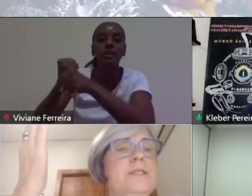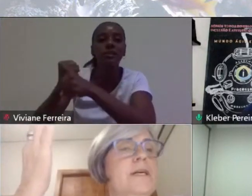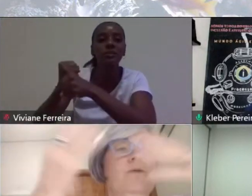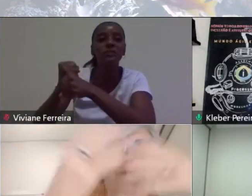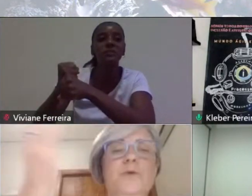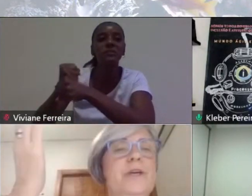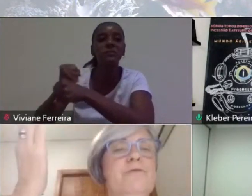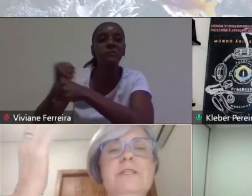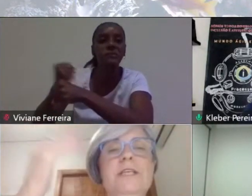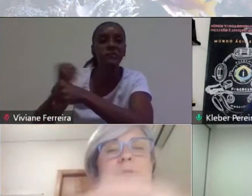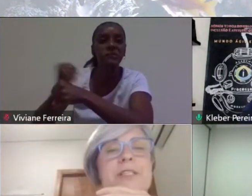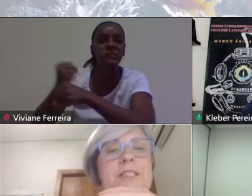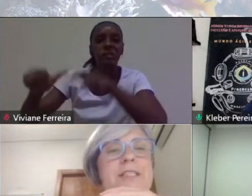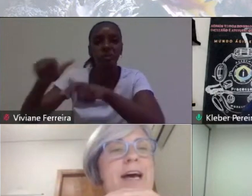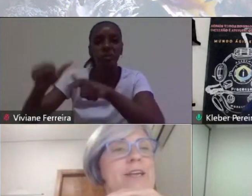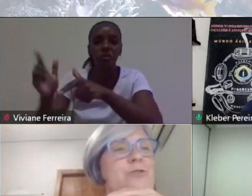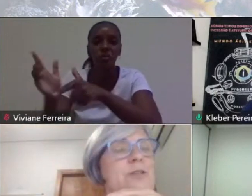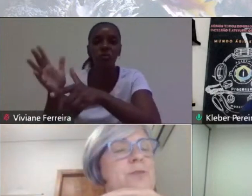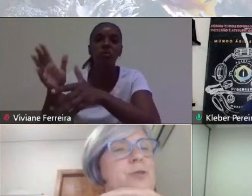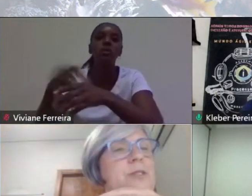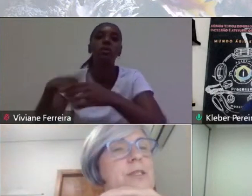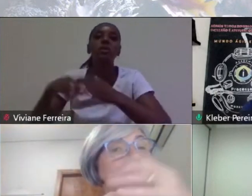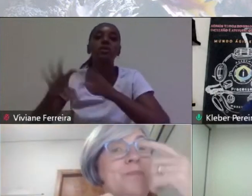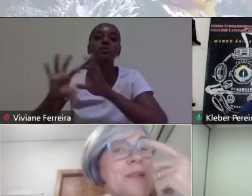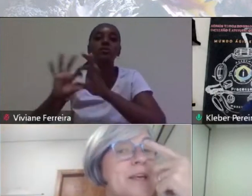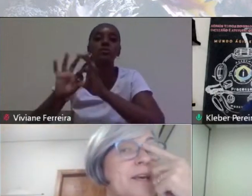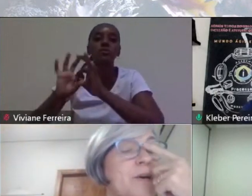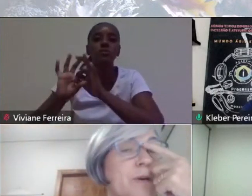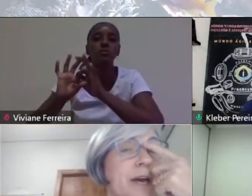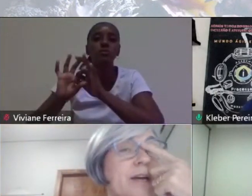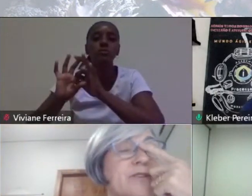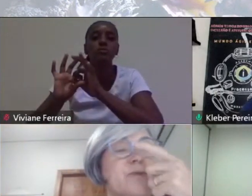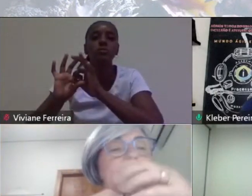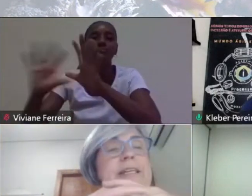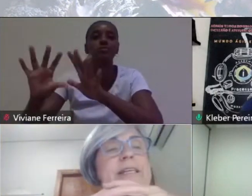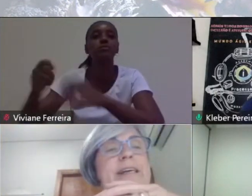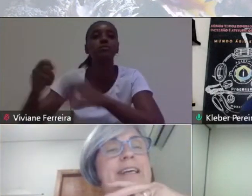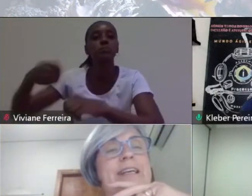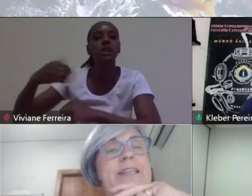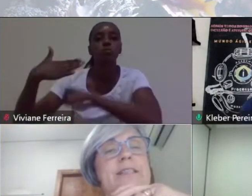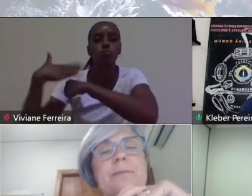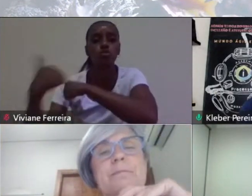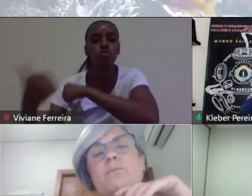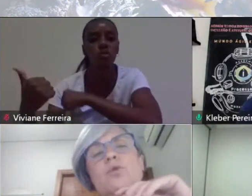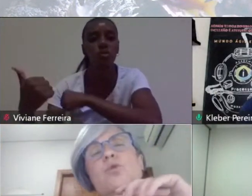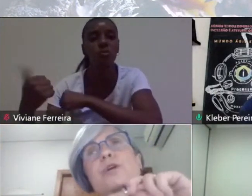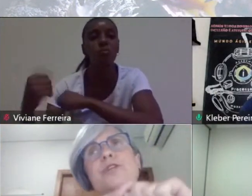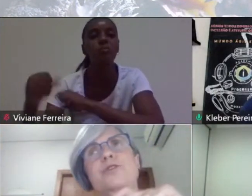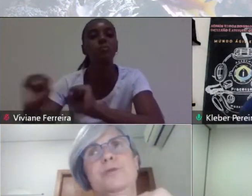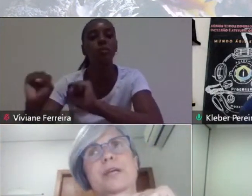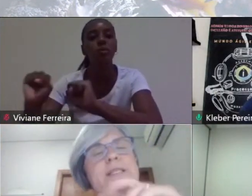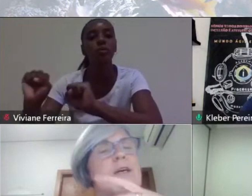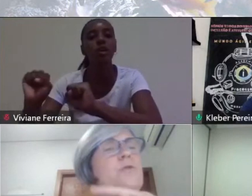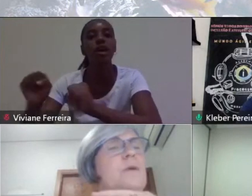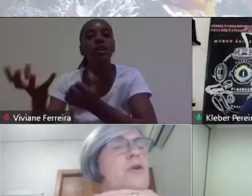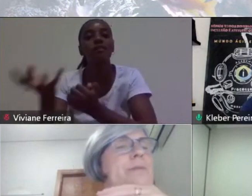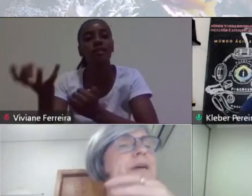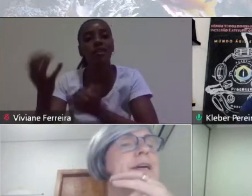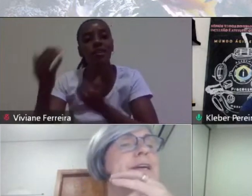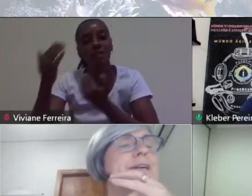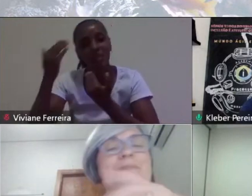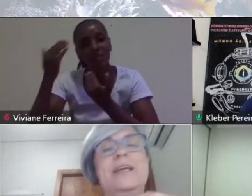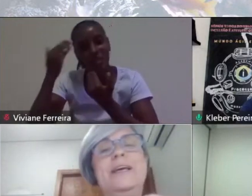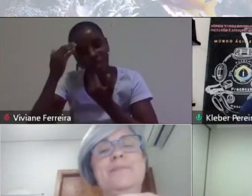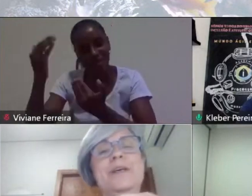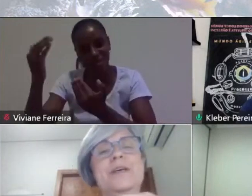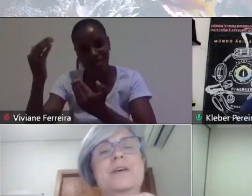à disposição, o que vocês precisarem, eu estou à disposição. Eu quero agradecer muito por essa uma hora